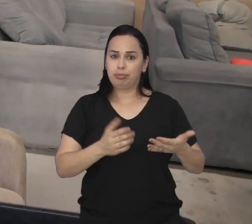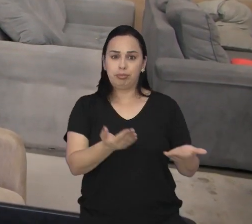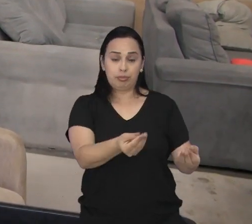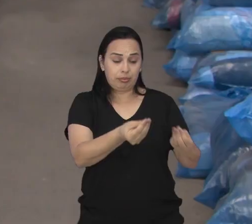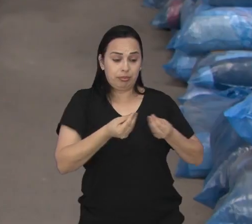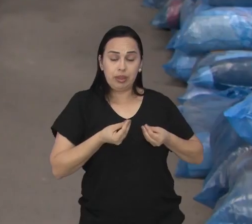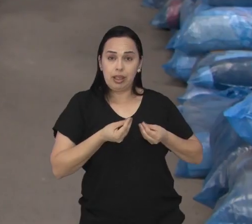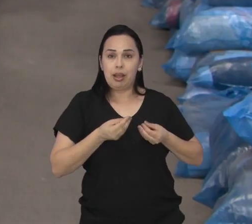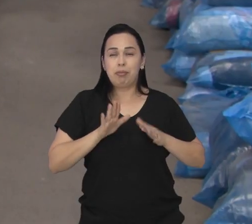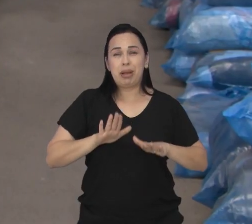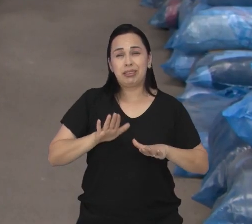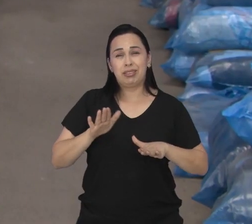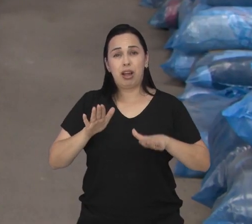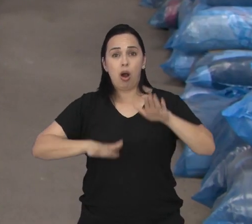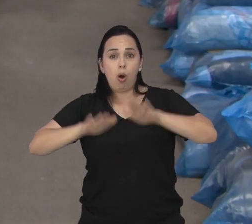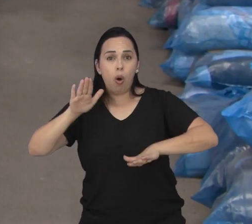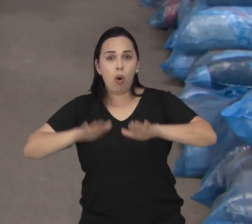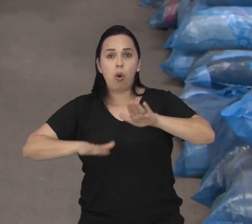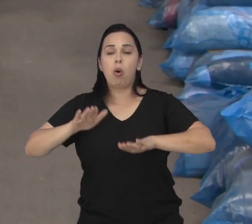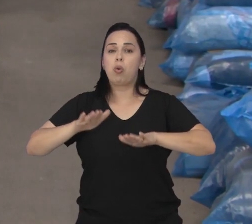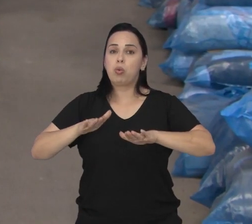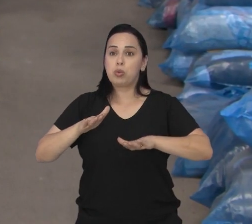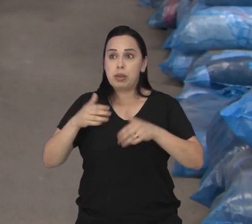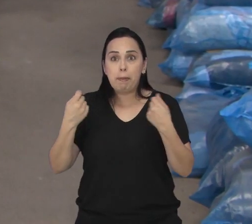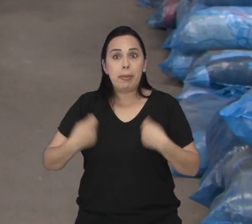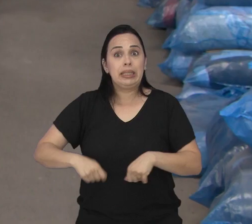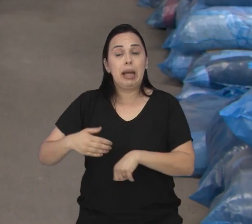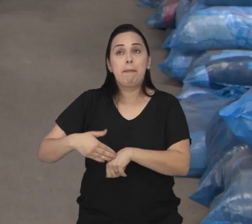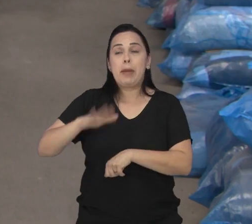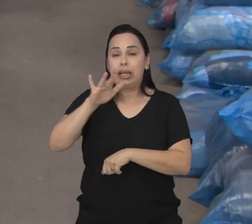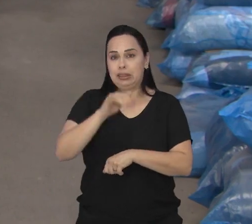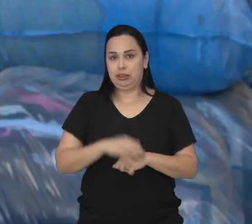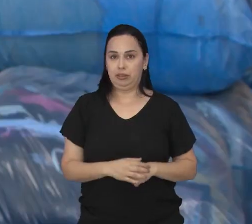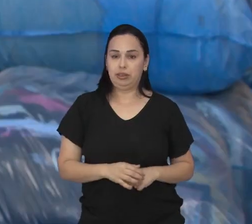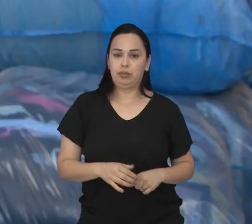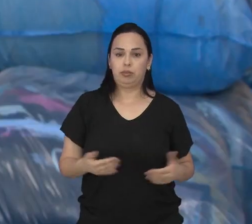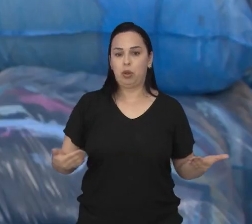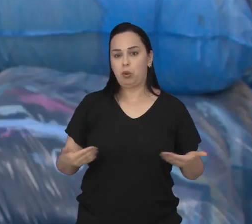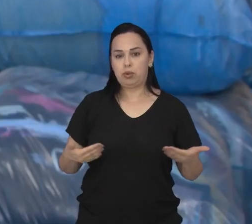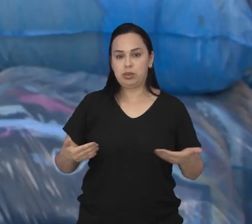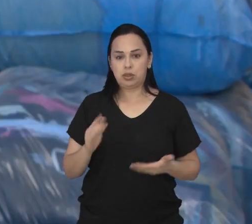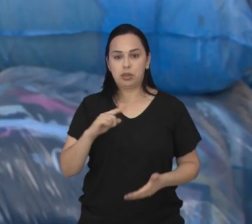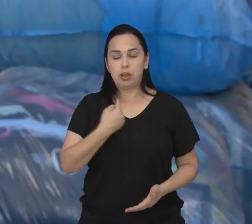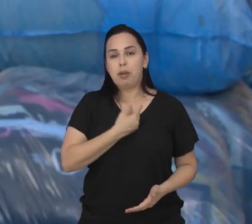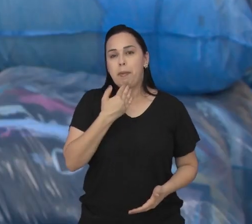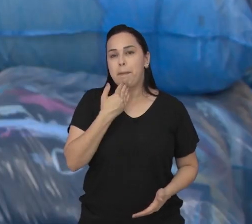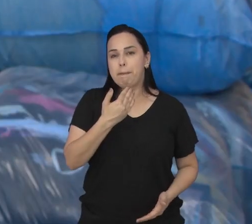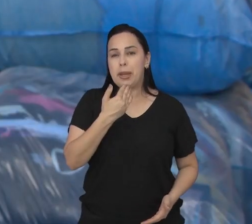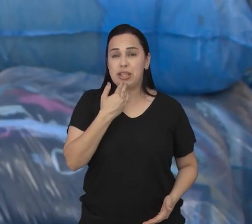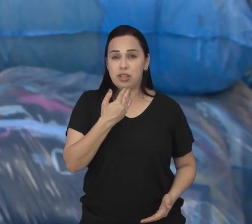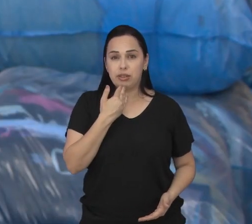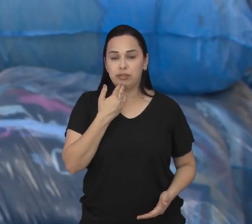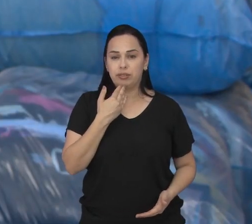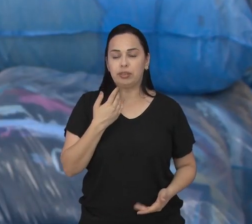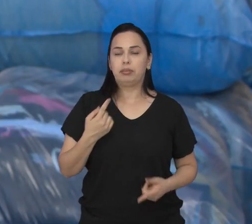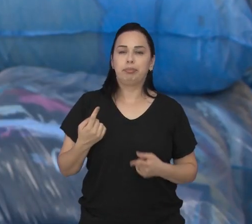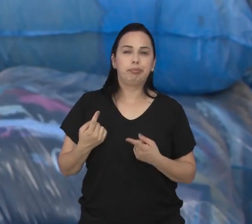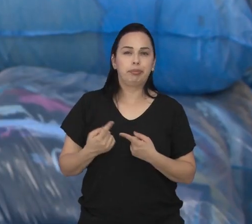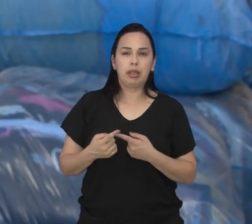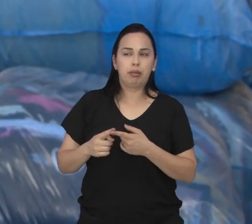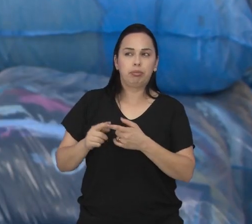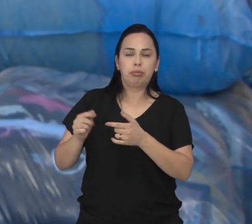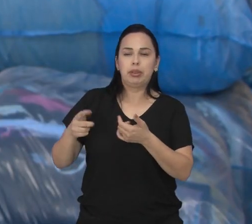e até móveis. Mas alguns itens acabam sendo mais requisitados. Hoje a gente está pedindo, devido